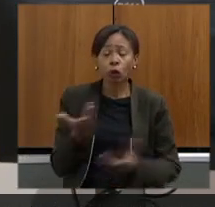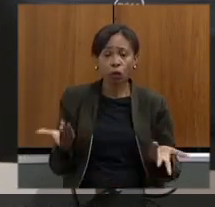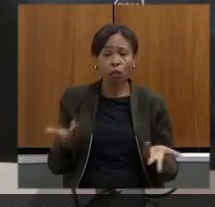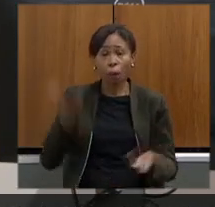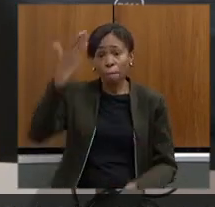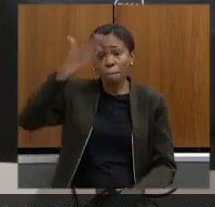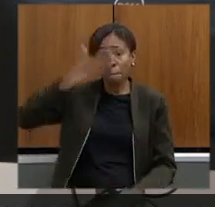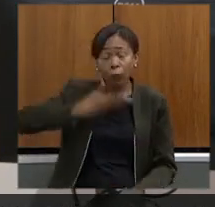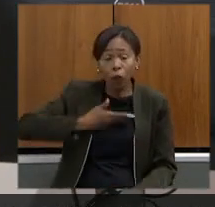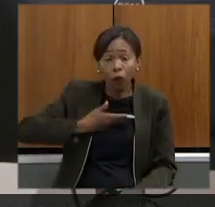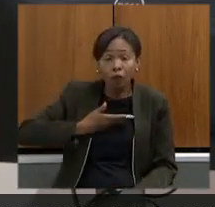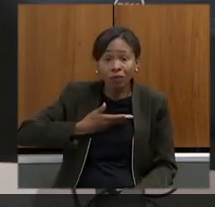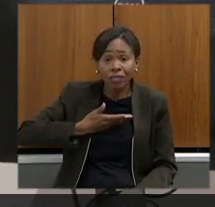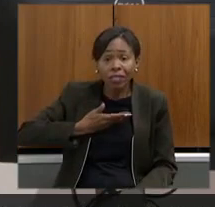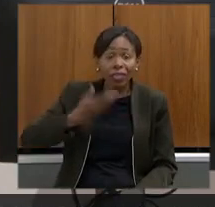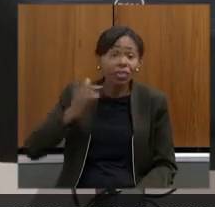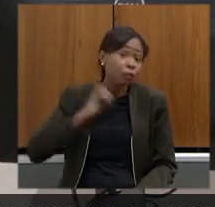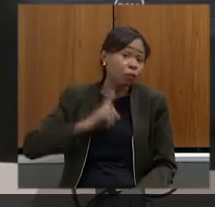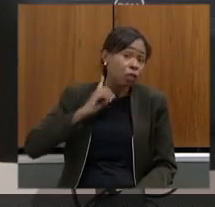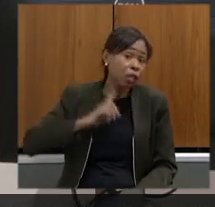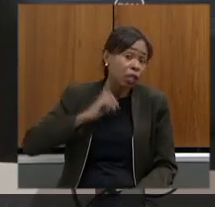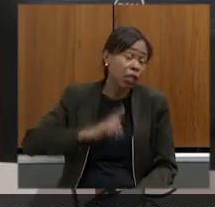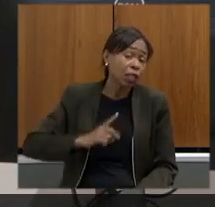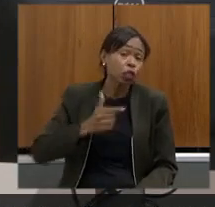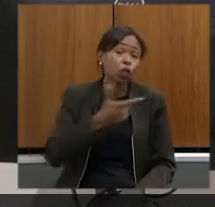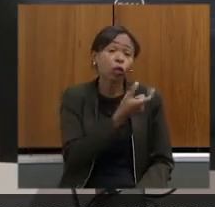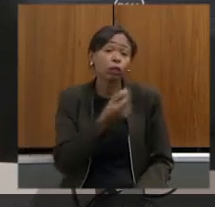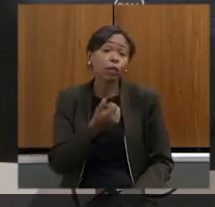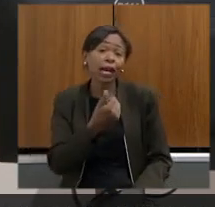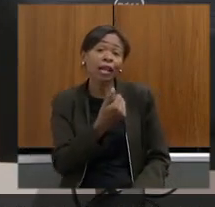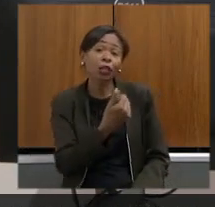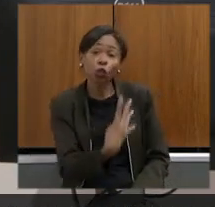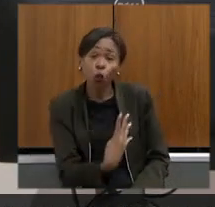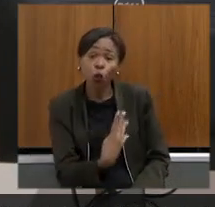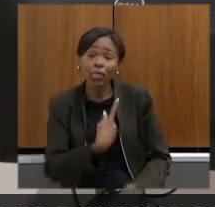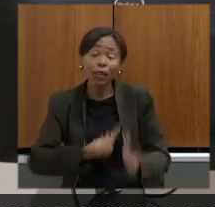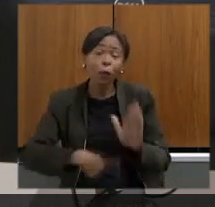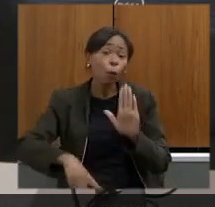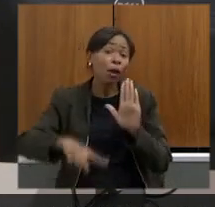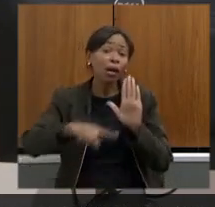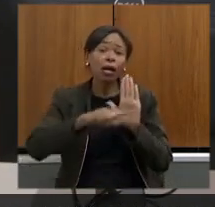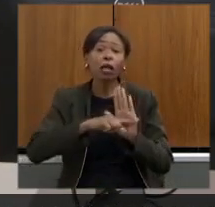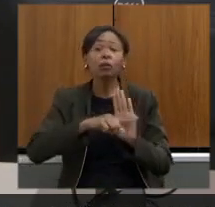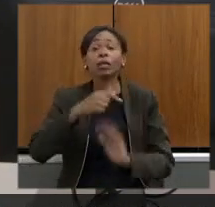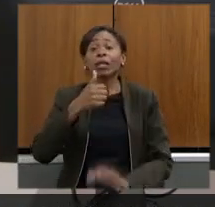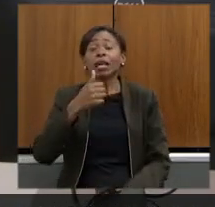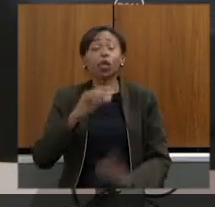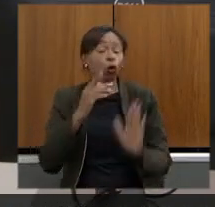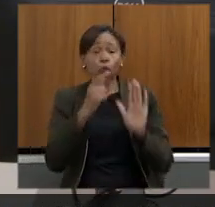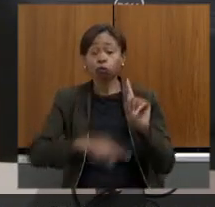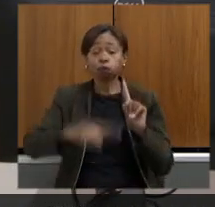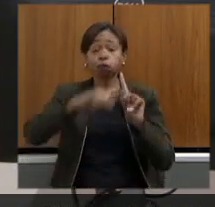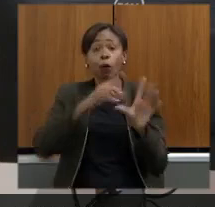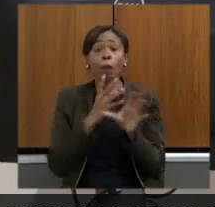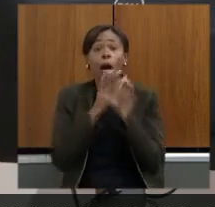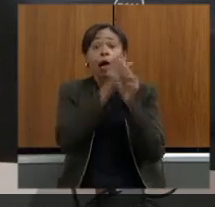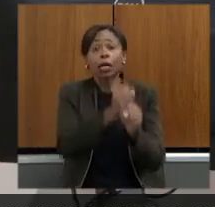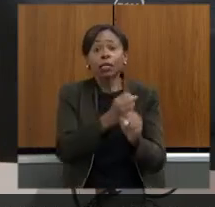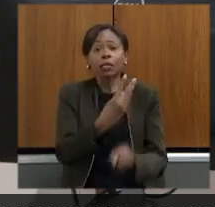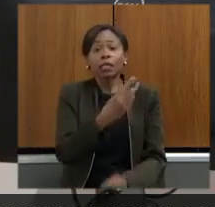estado de Minas Gerais fechou 2014 com superado de 3,1 bilhões